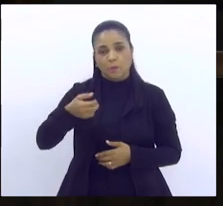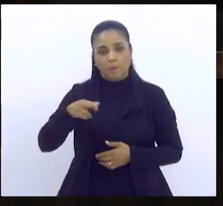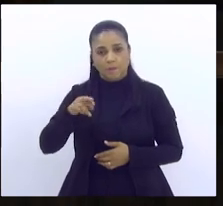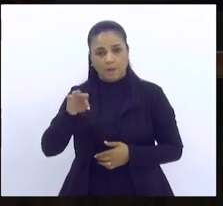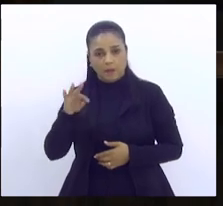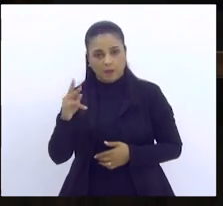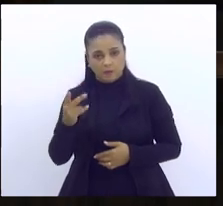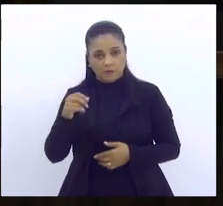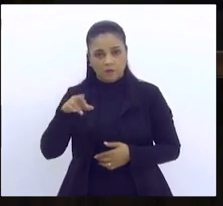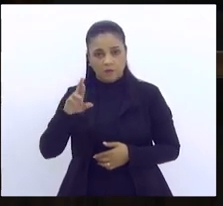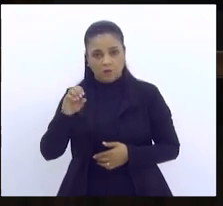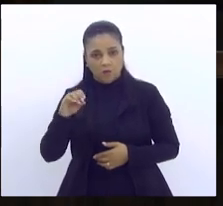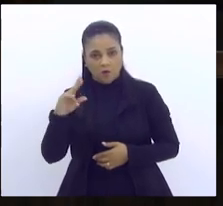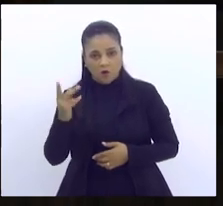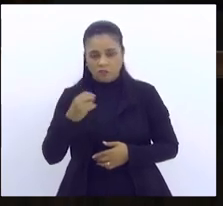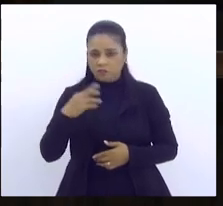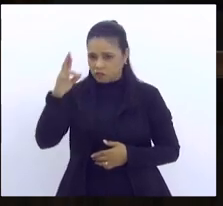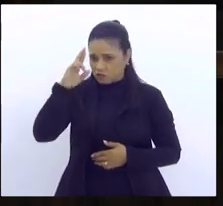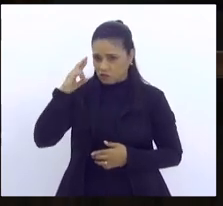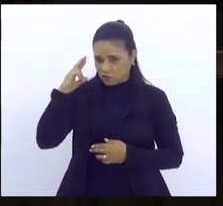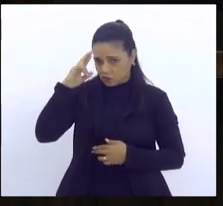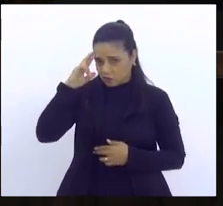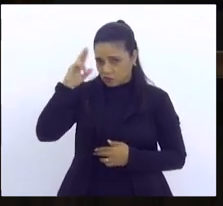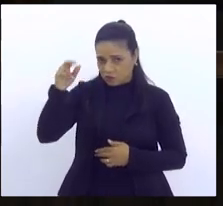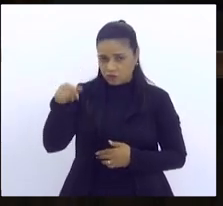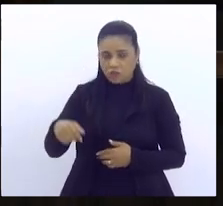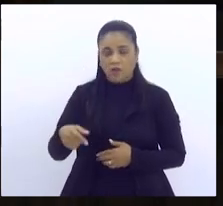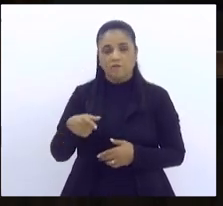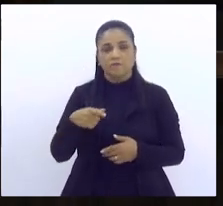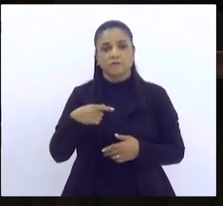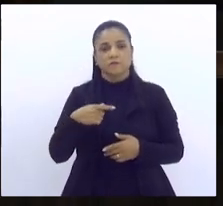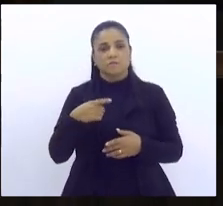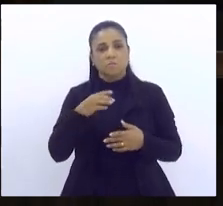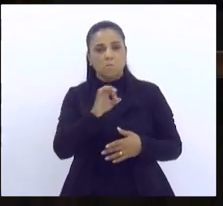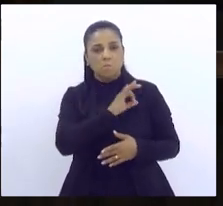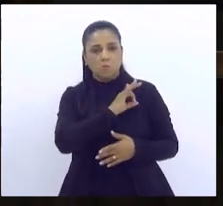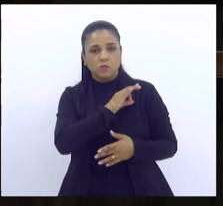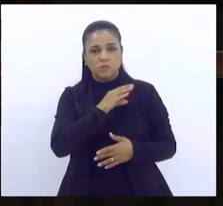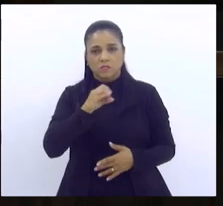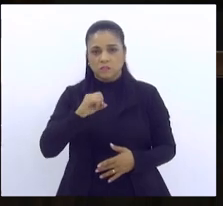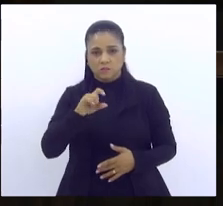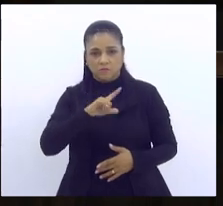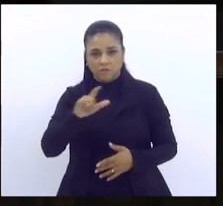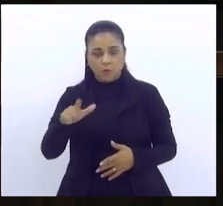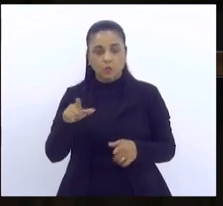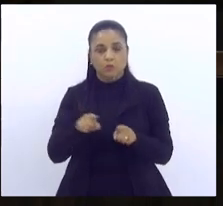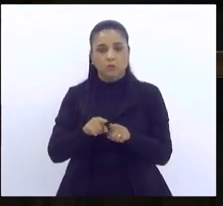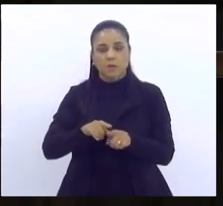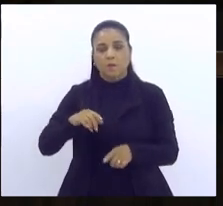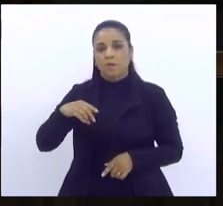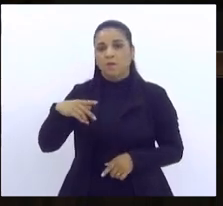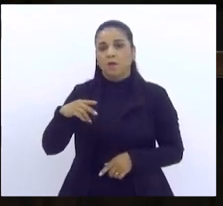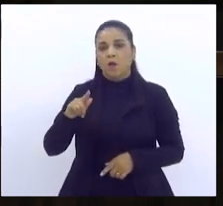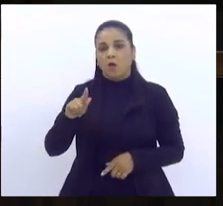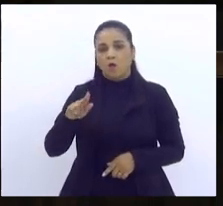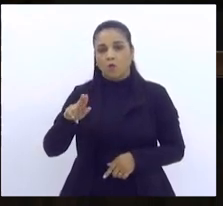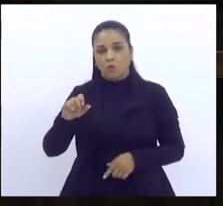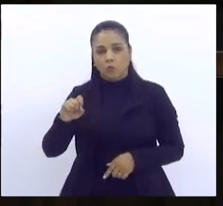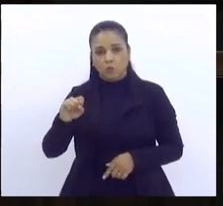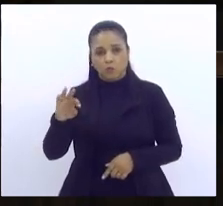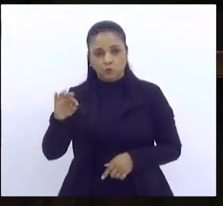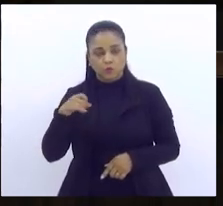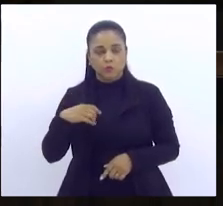que foi uma grande chefe de Polícia Civil do Estado, delegado Carlos Augusto, que agora está aqui na casa, Carlinhos BNH, enfim, tantos